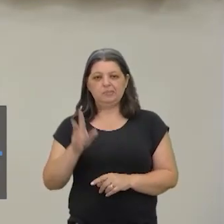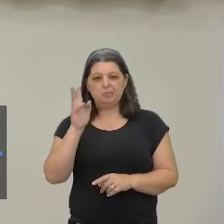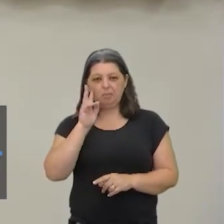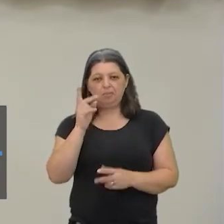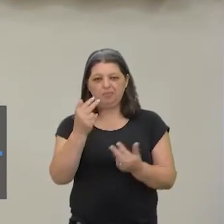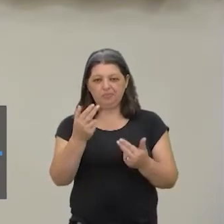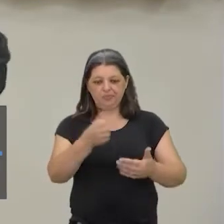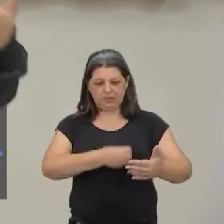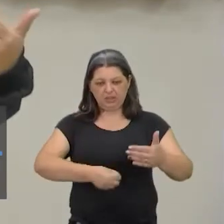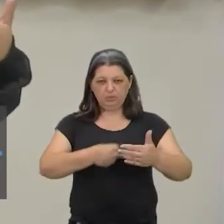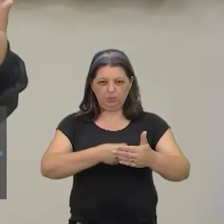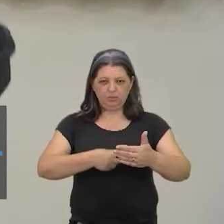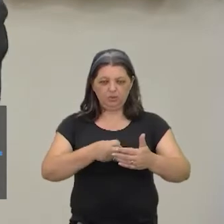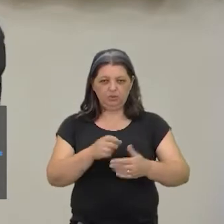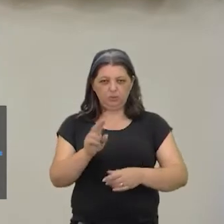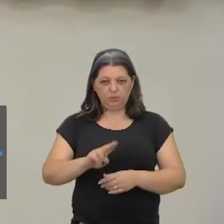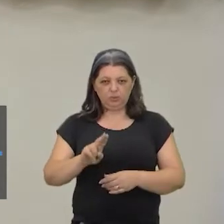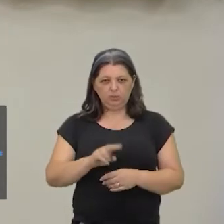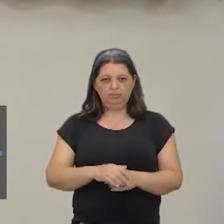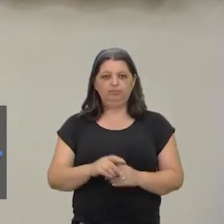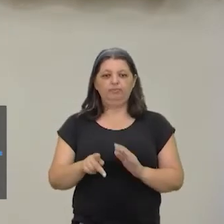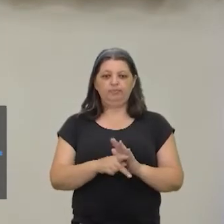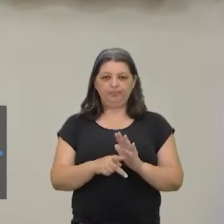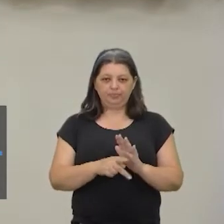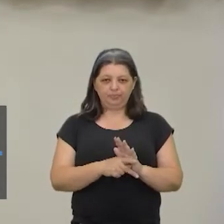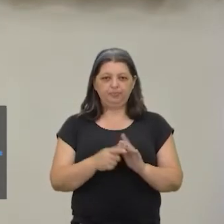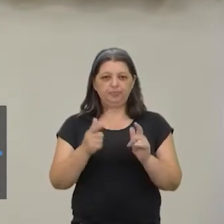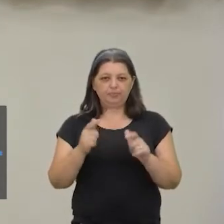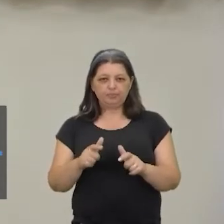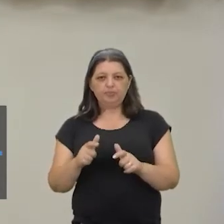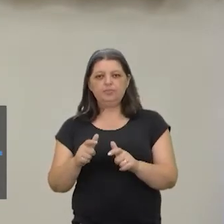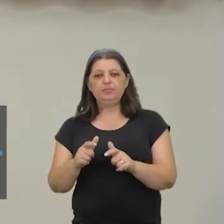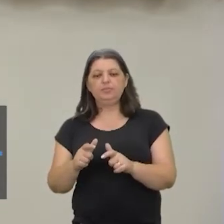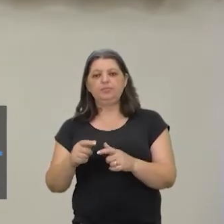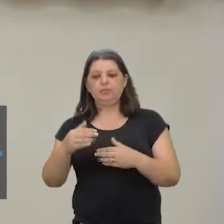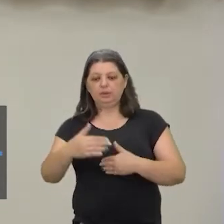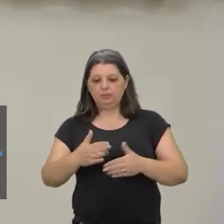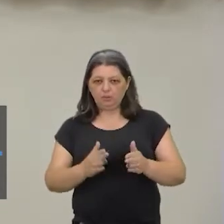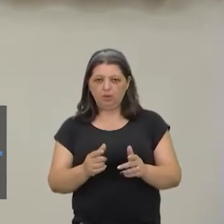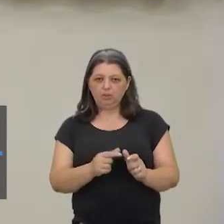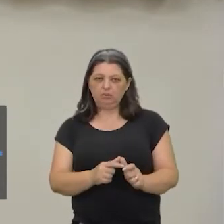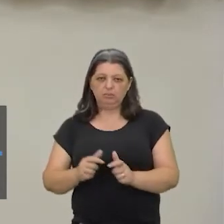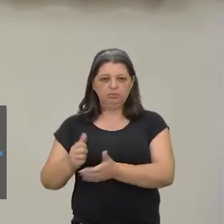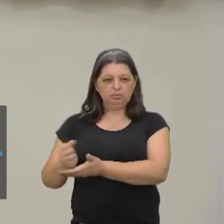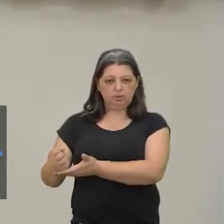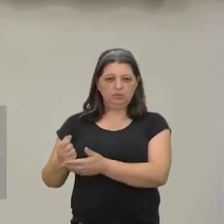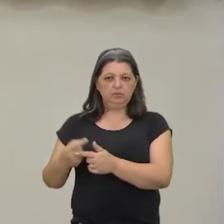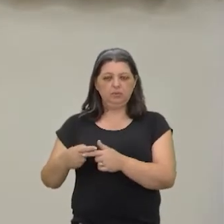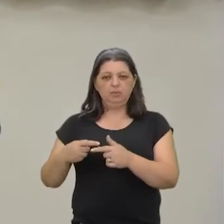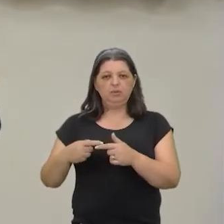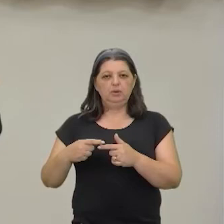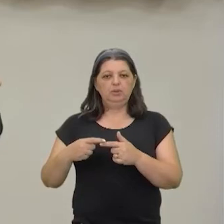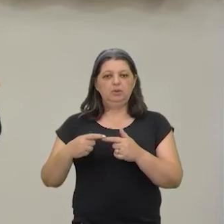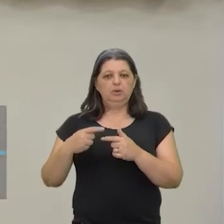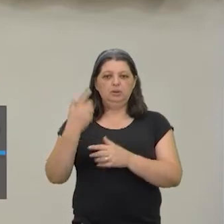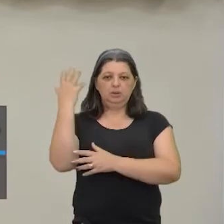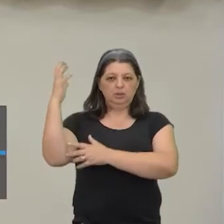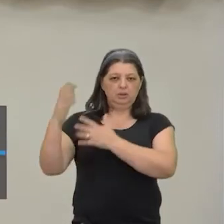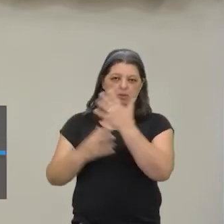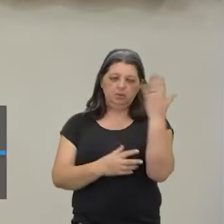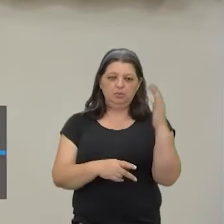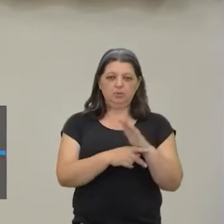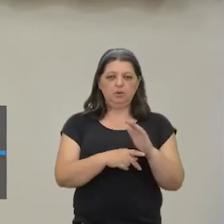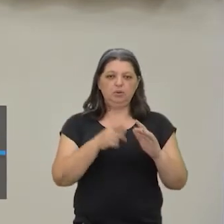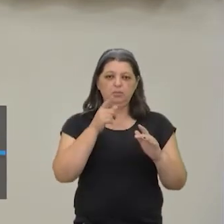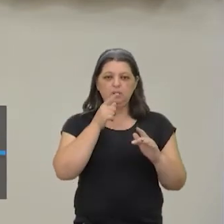cozinha, né? Tanto que ele vai para a refinaria para se tornar o sal refinado. Então, da natureza ali da água do mar, a gente